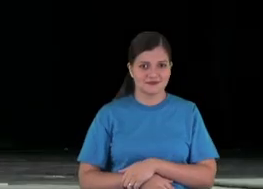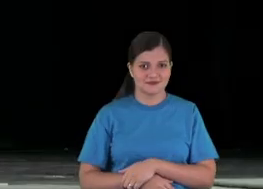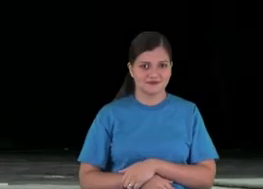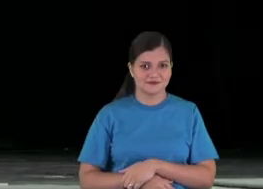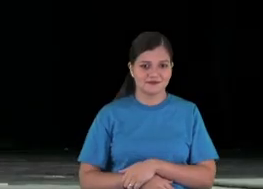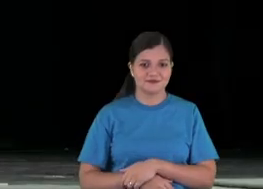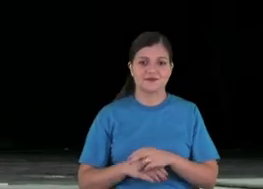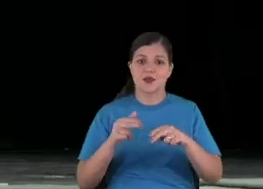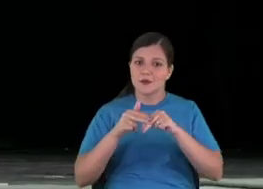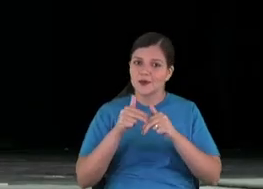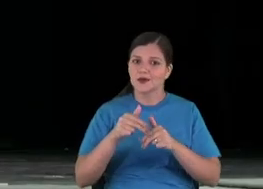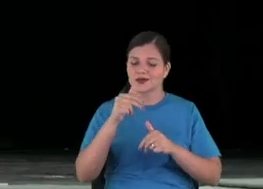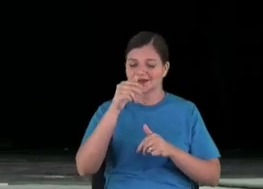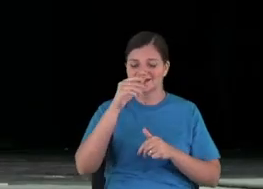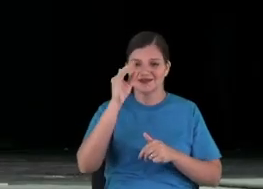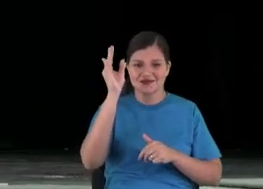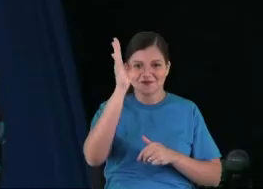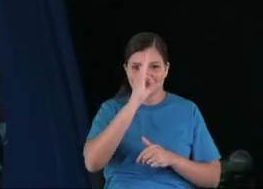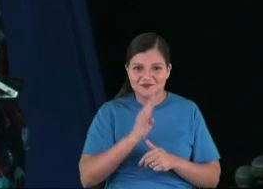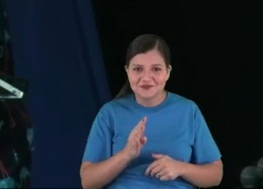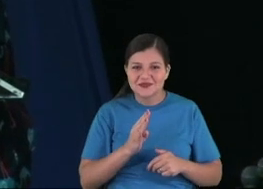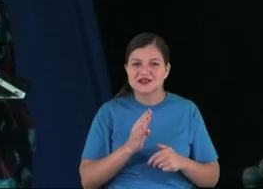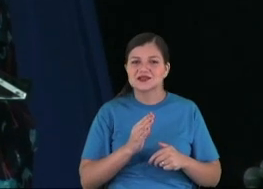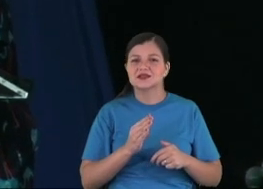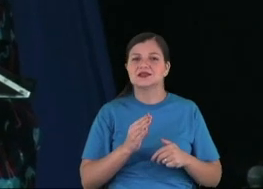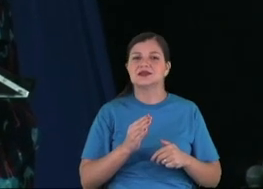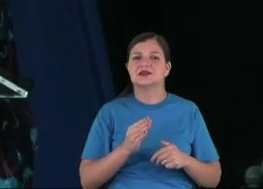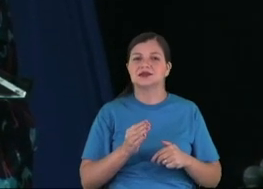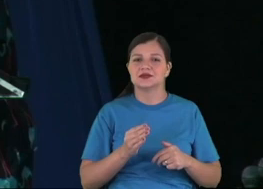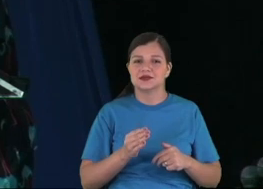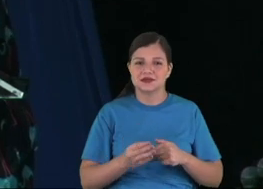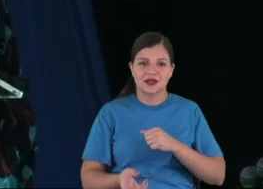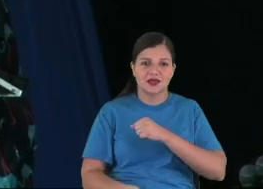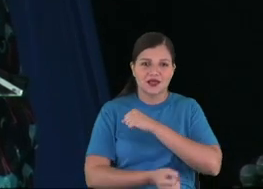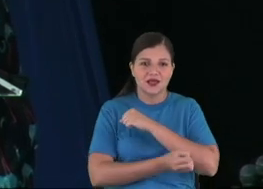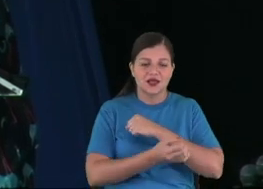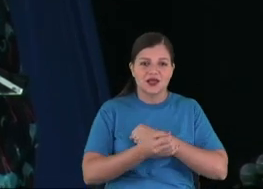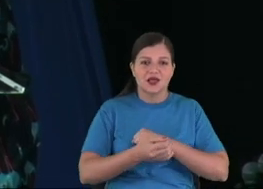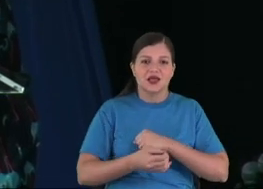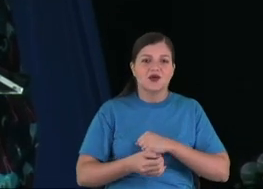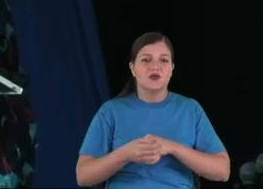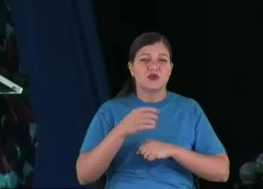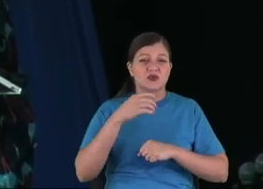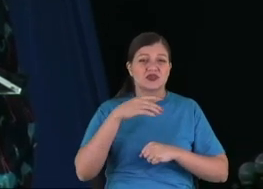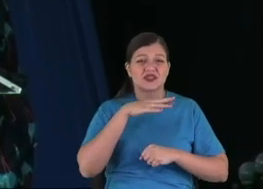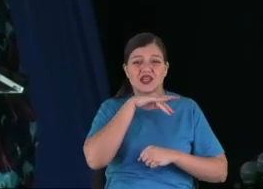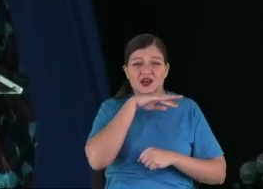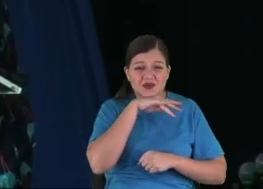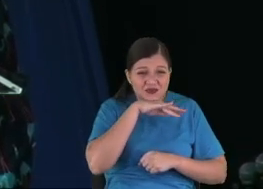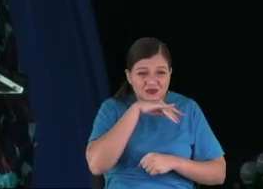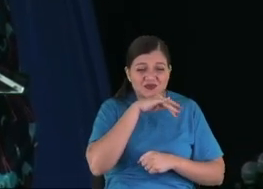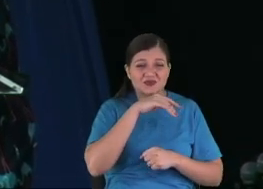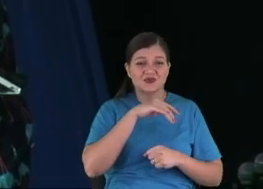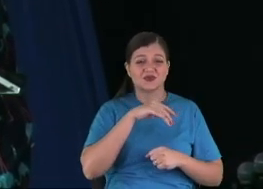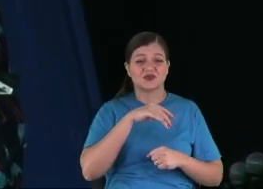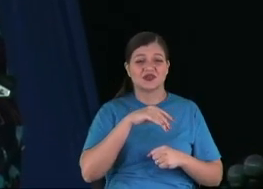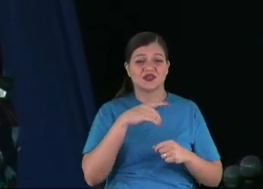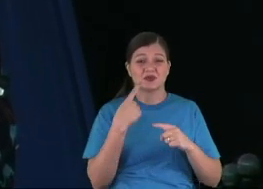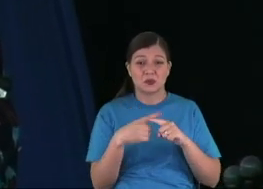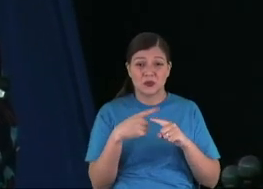Entre todos os pecados que a gente podia escolher para ser como nação, está aqui a lista. Logo, os primeiros 4.